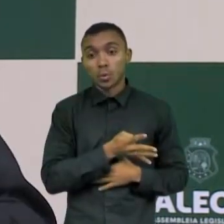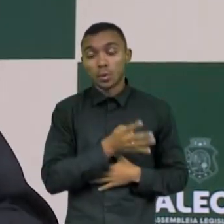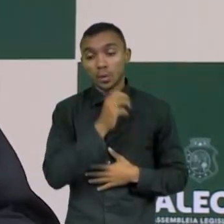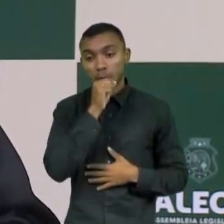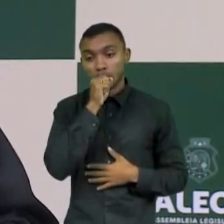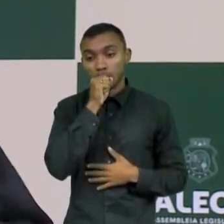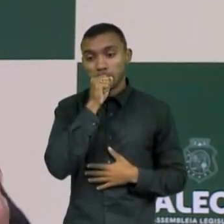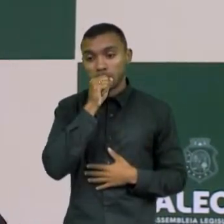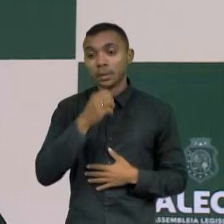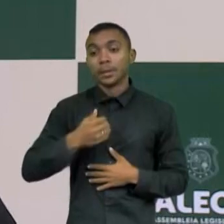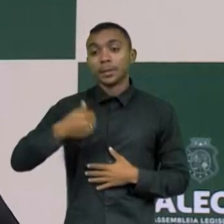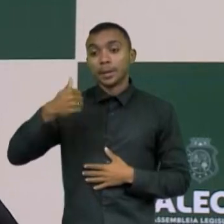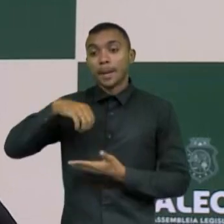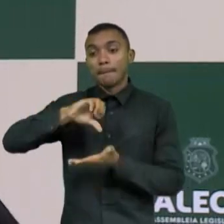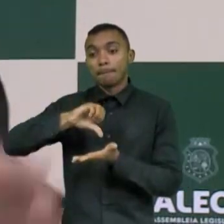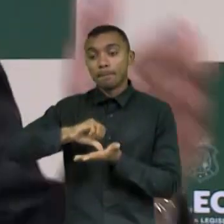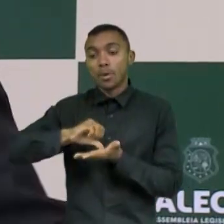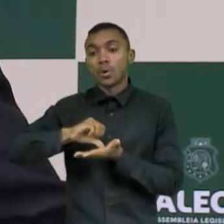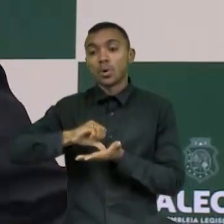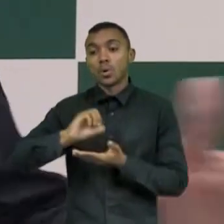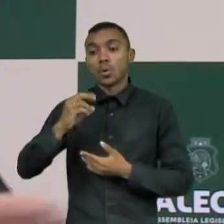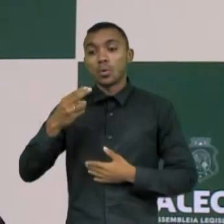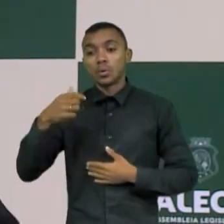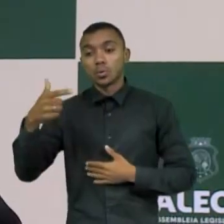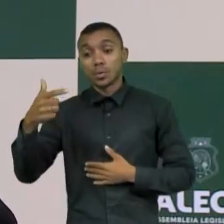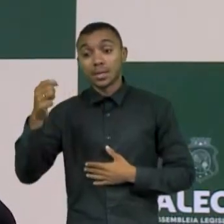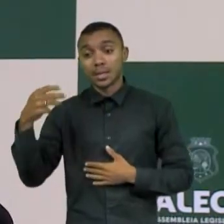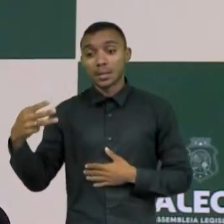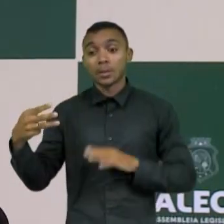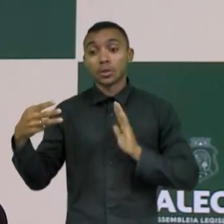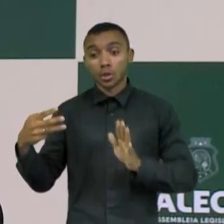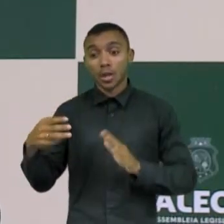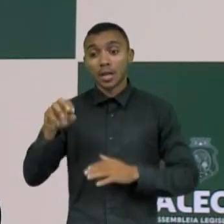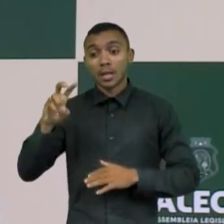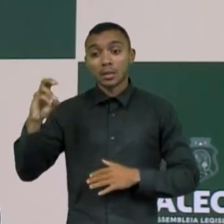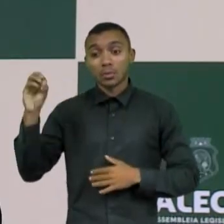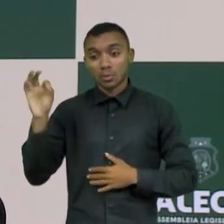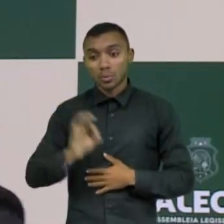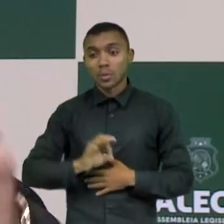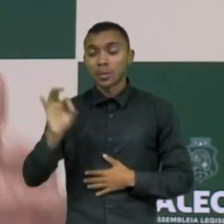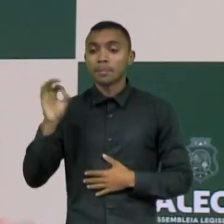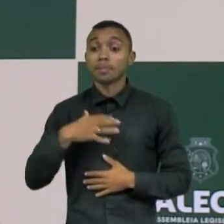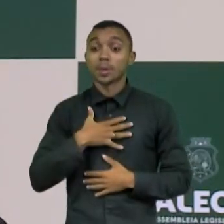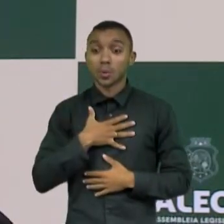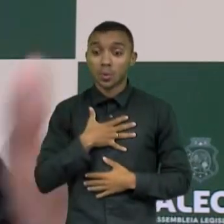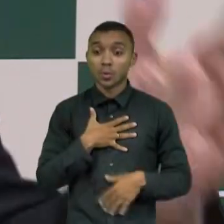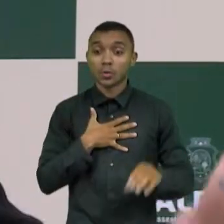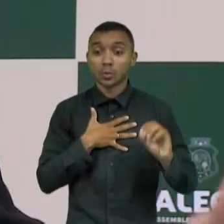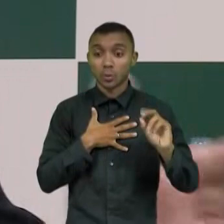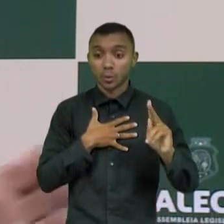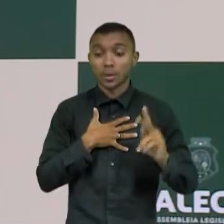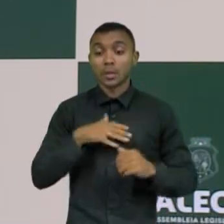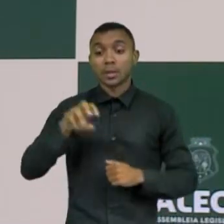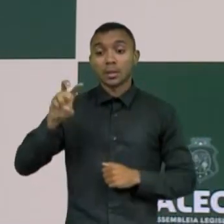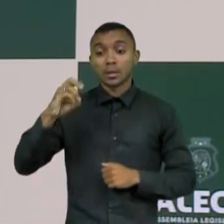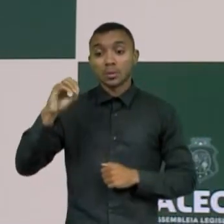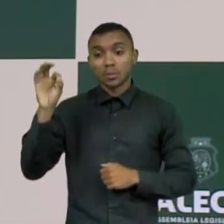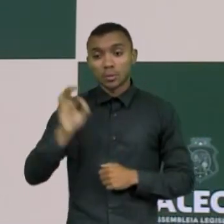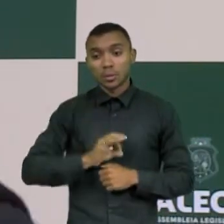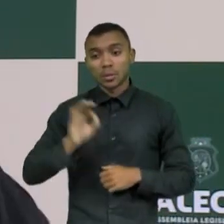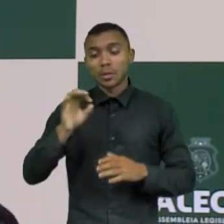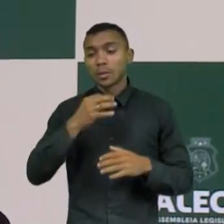primeira, segunda ou terceira, 50% fica satisfeito e 50% fica